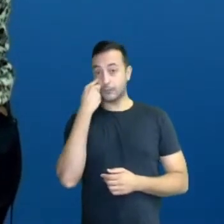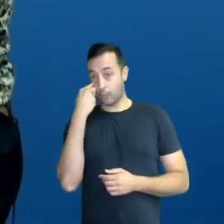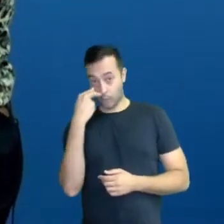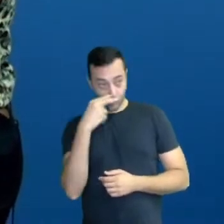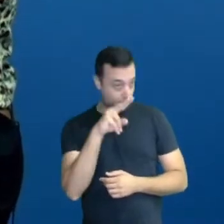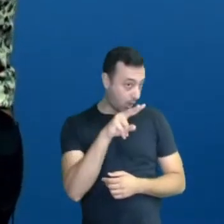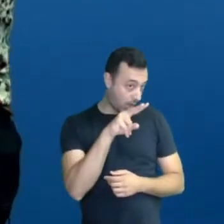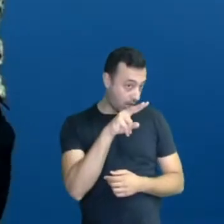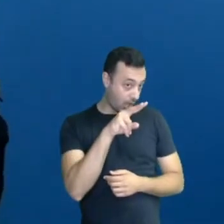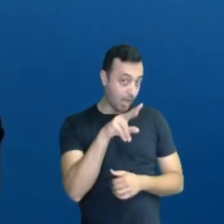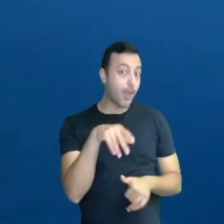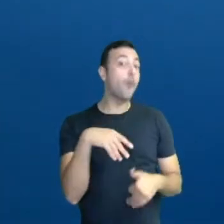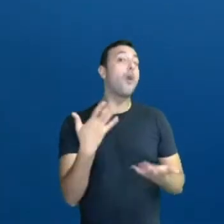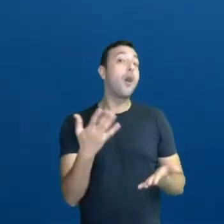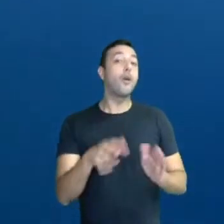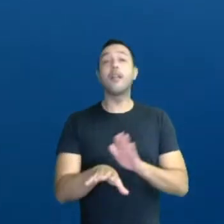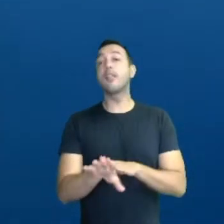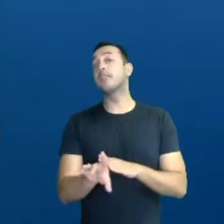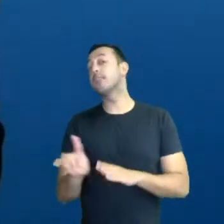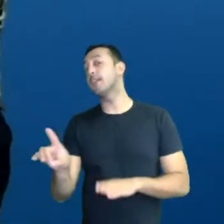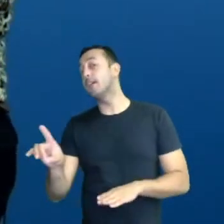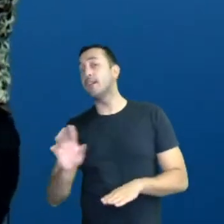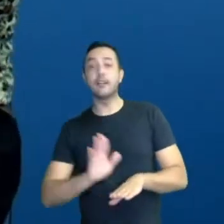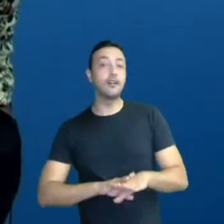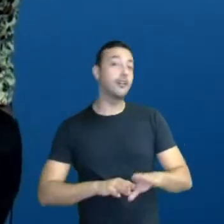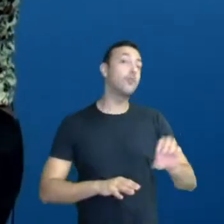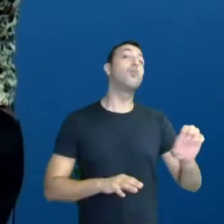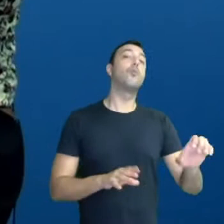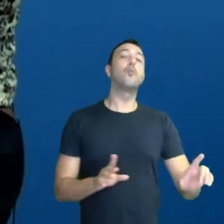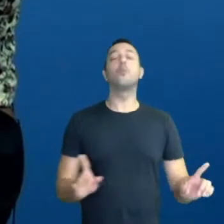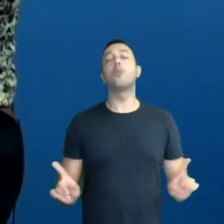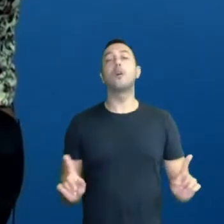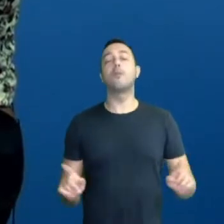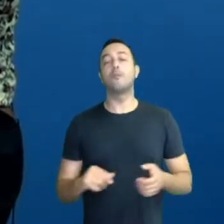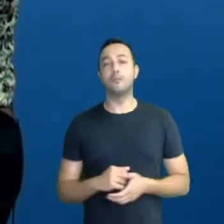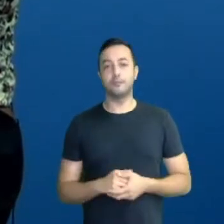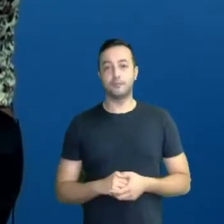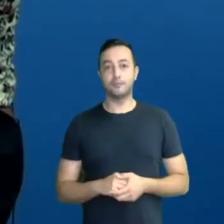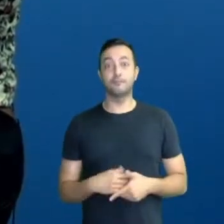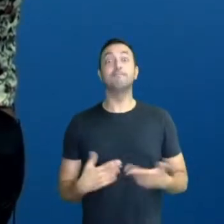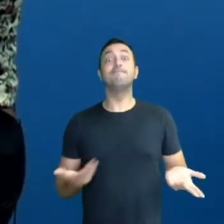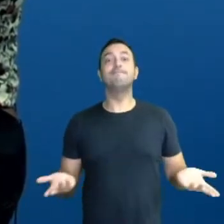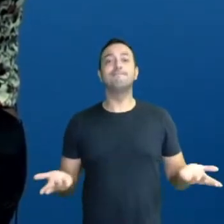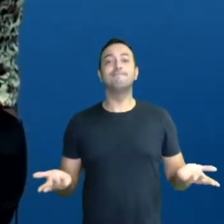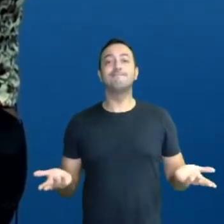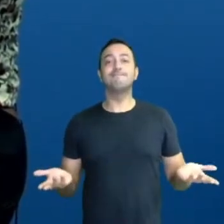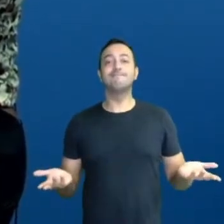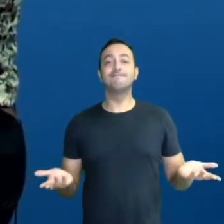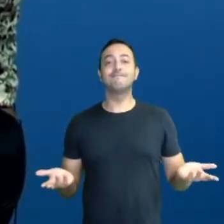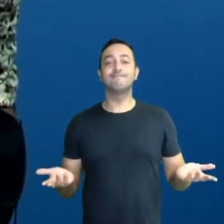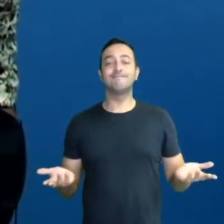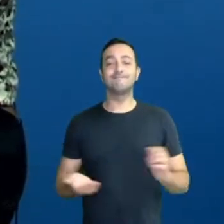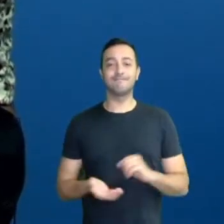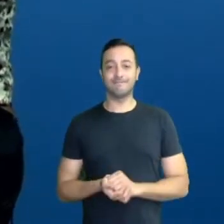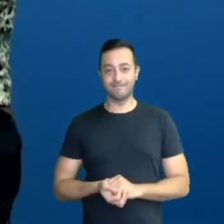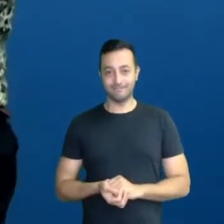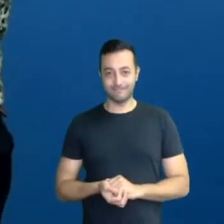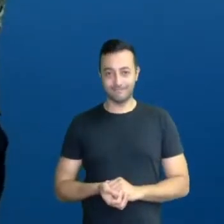olhando para o lado direito ou para o lado esquerdo? E aí?